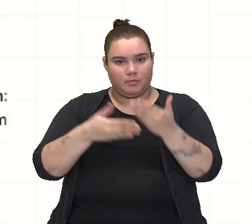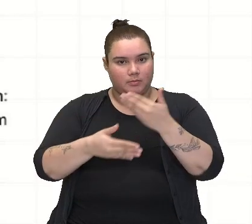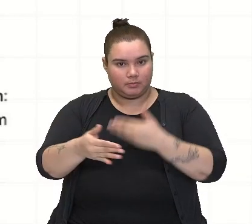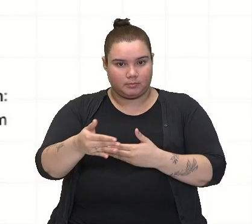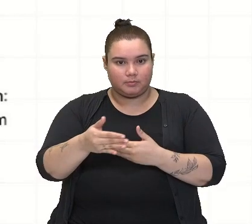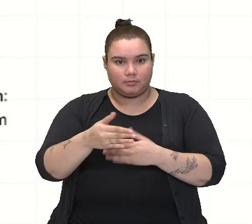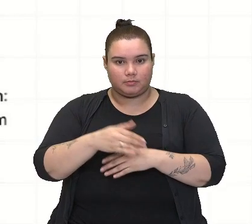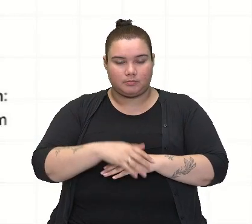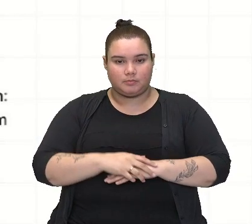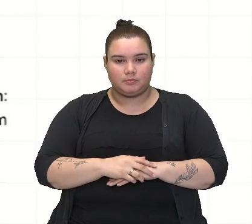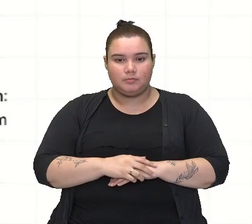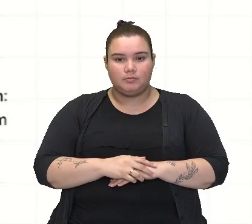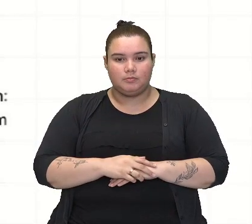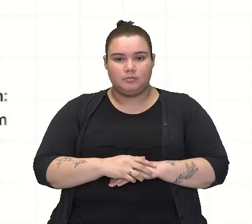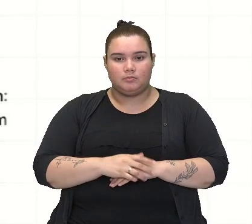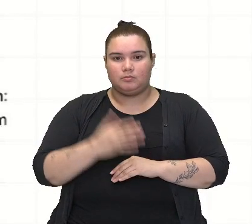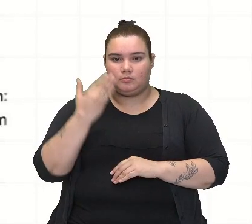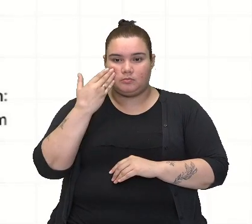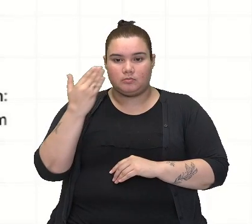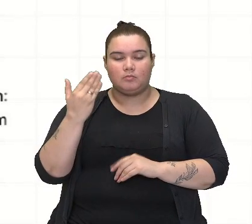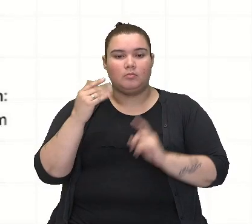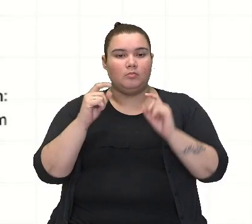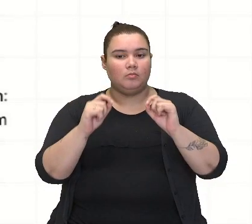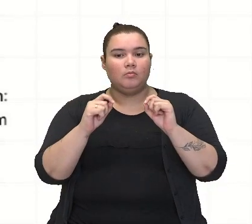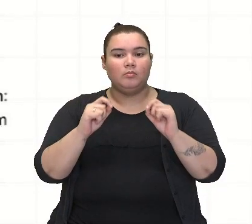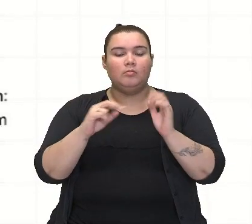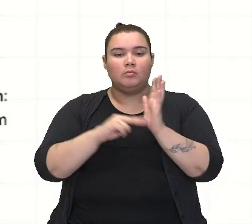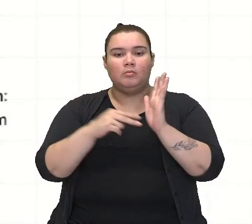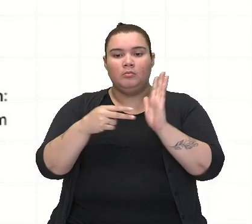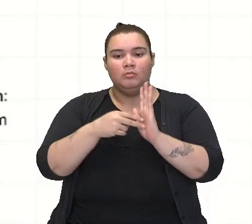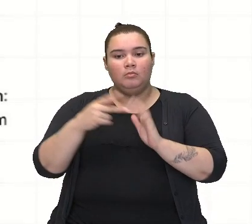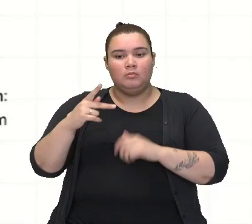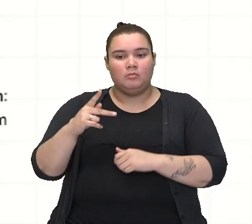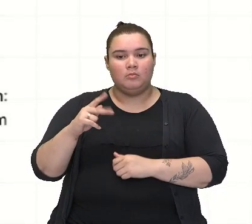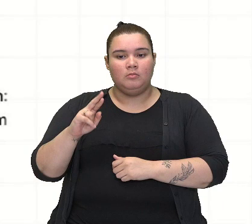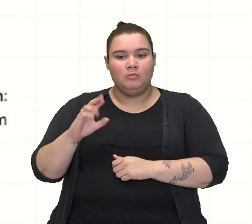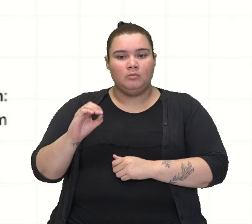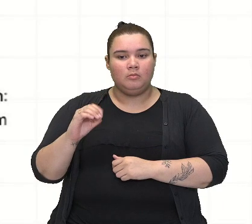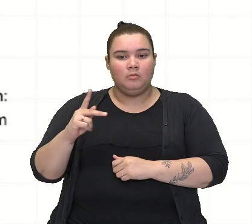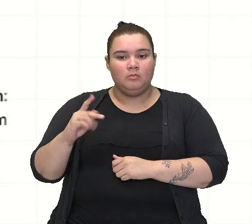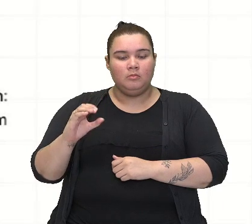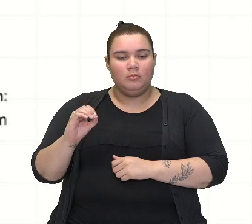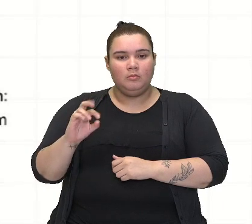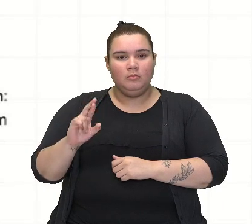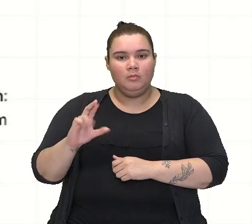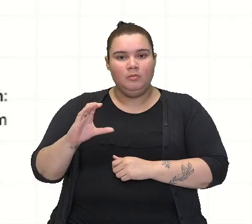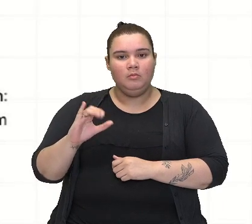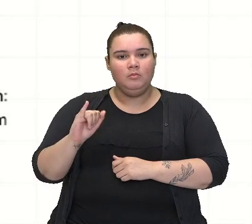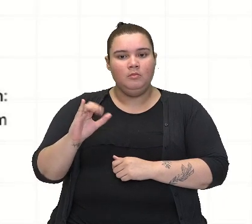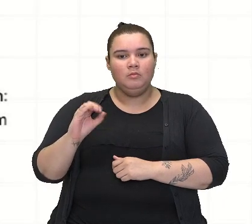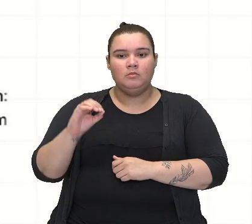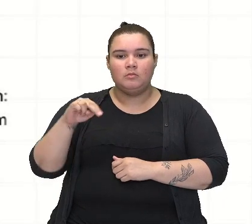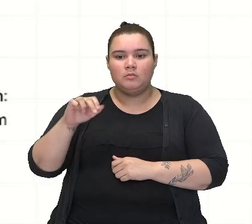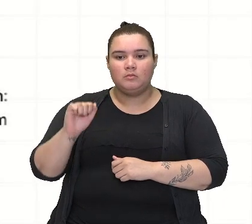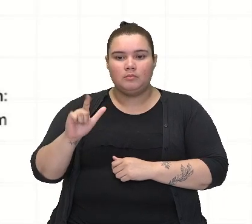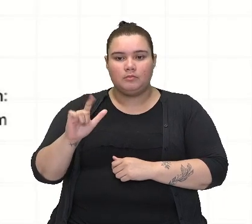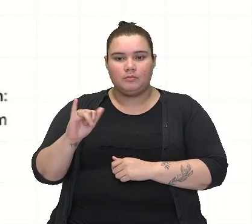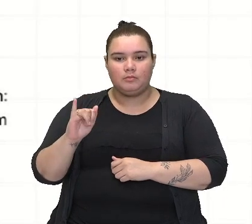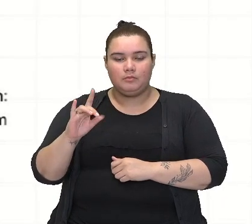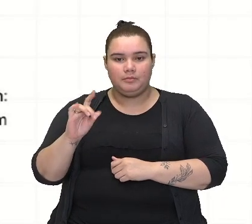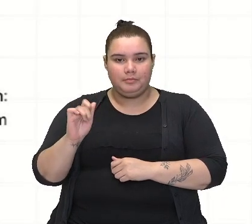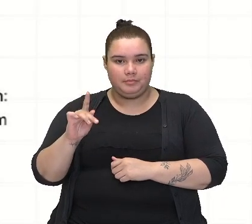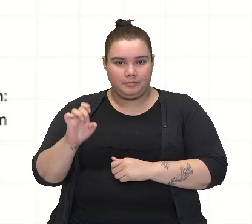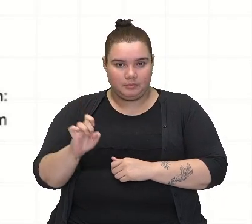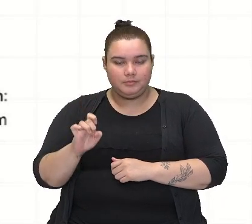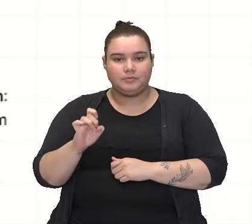olha. Então, veja bem, o que é a proporcionalidade entre duas grandezas?